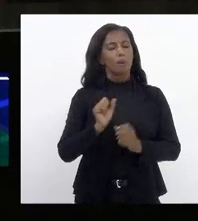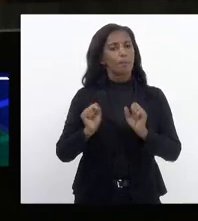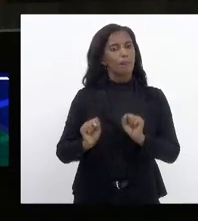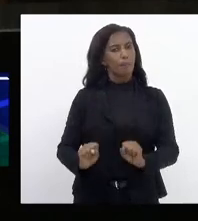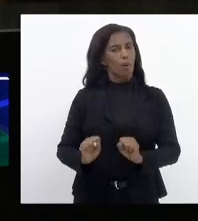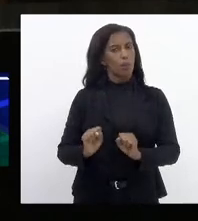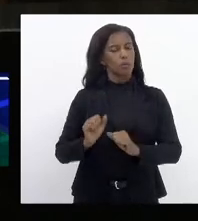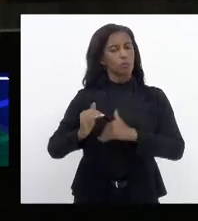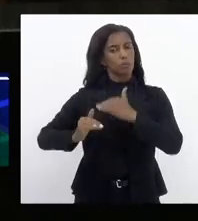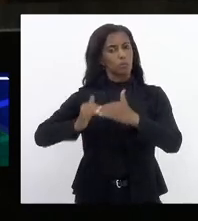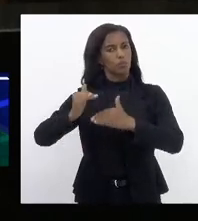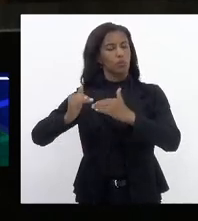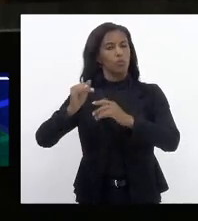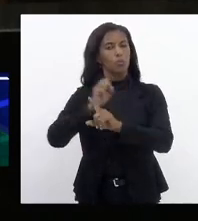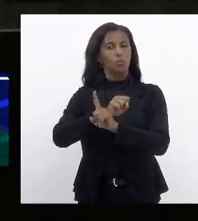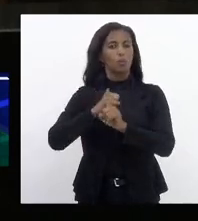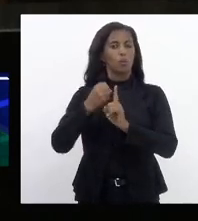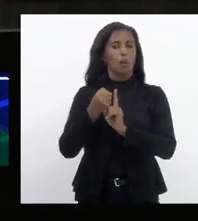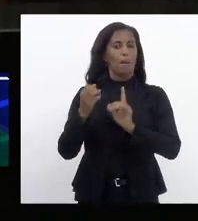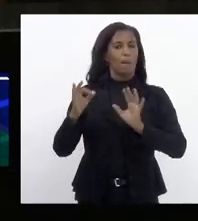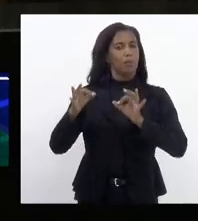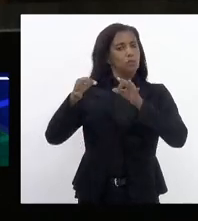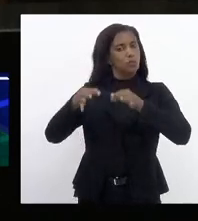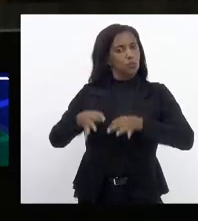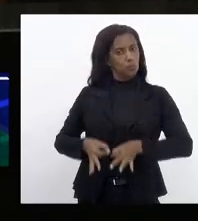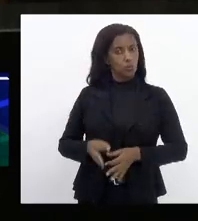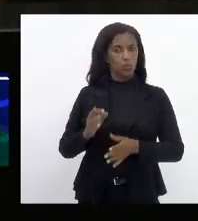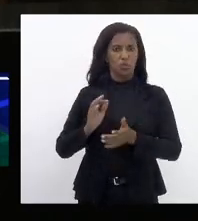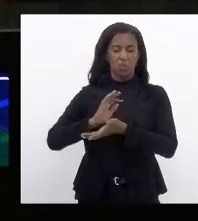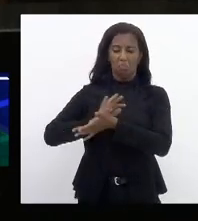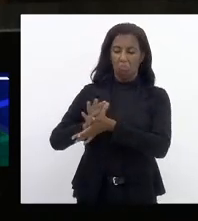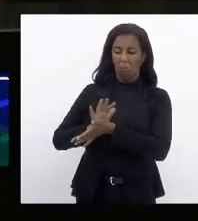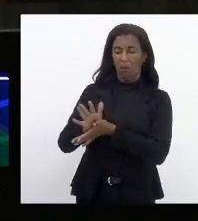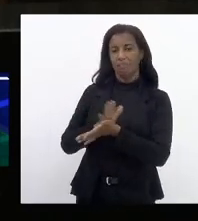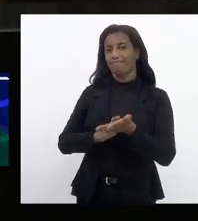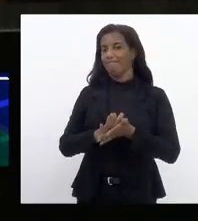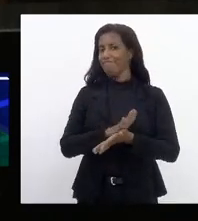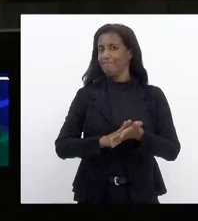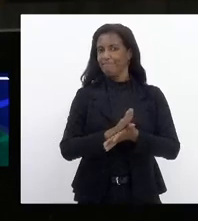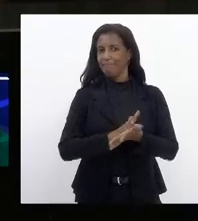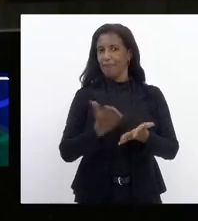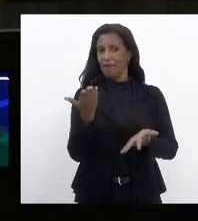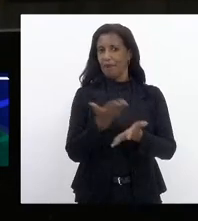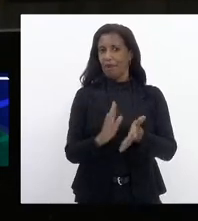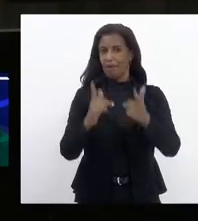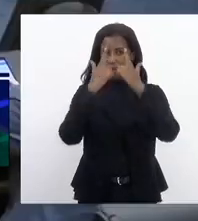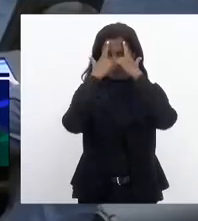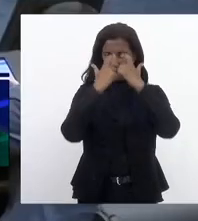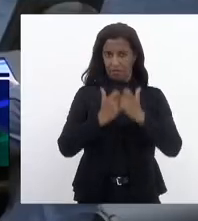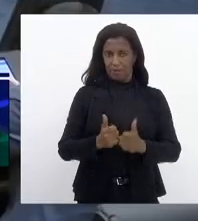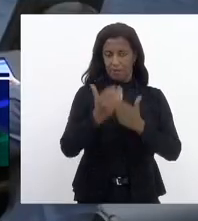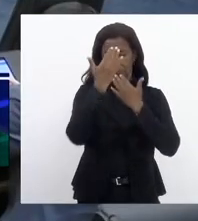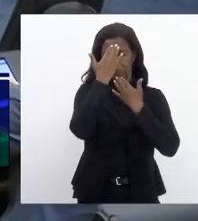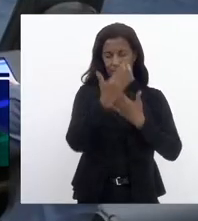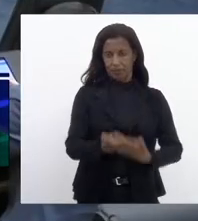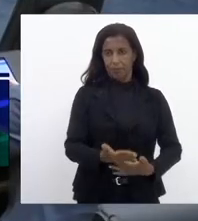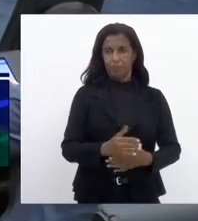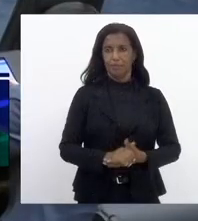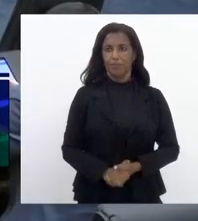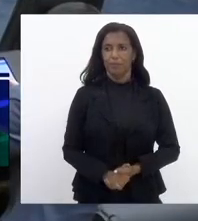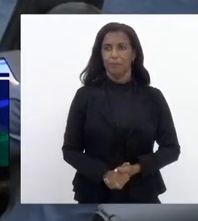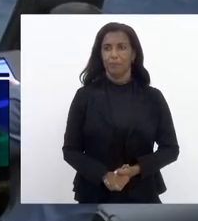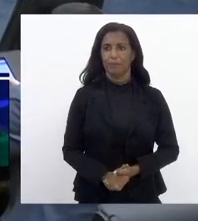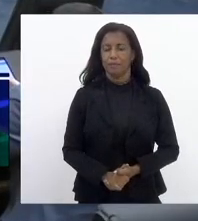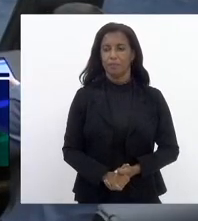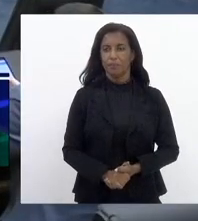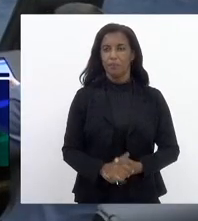possam construir uma sociedade mais justa, sem preconceito e sem violência. Muito obrigada. O tempo regulamentar